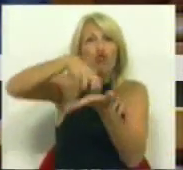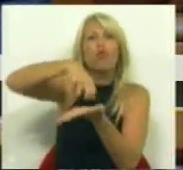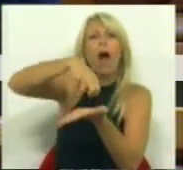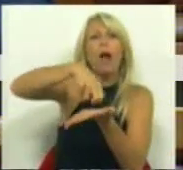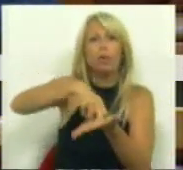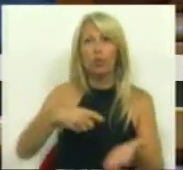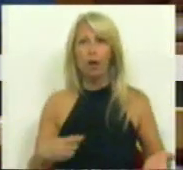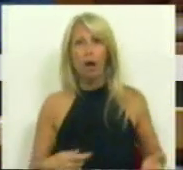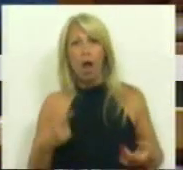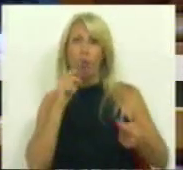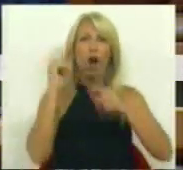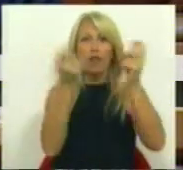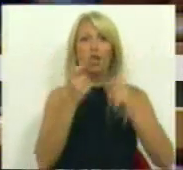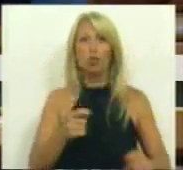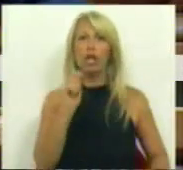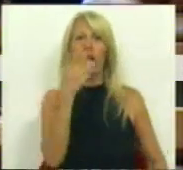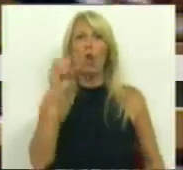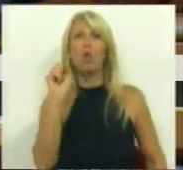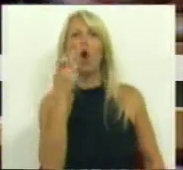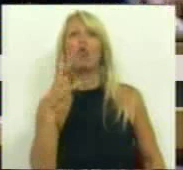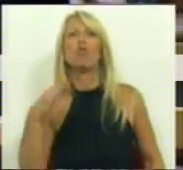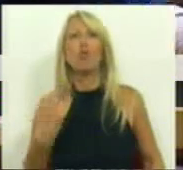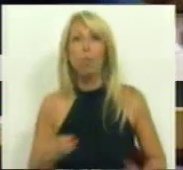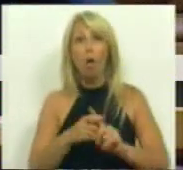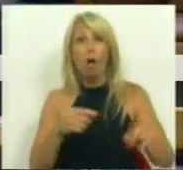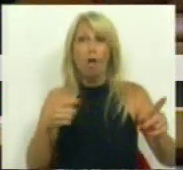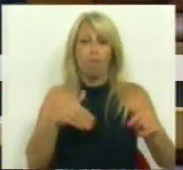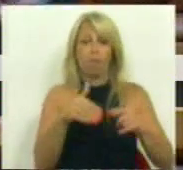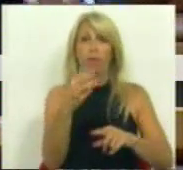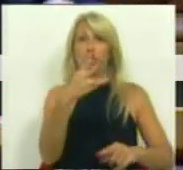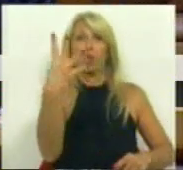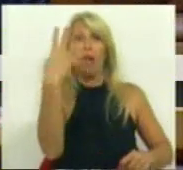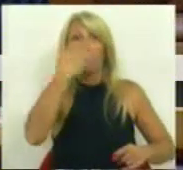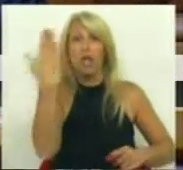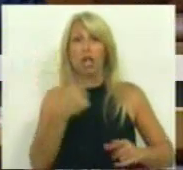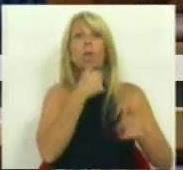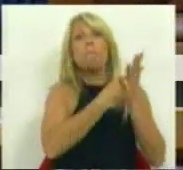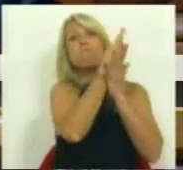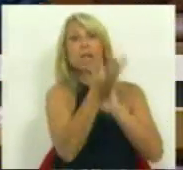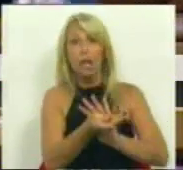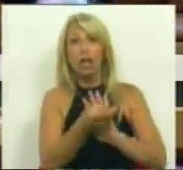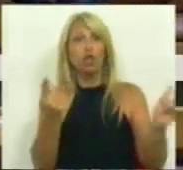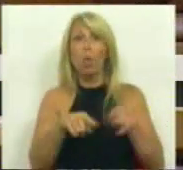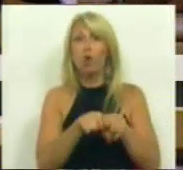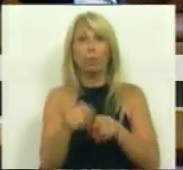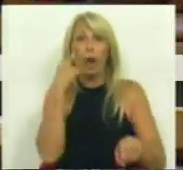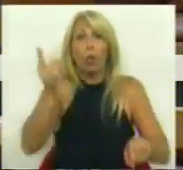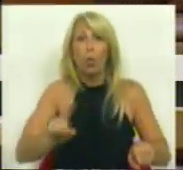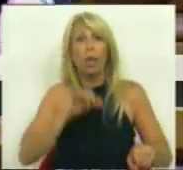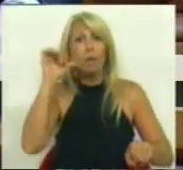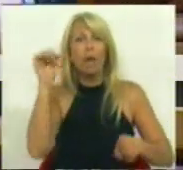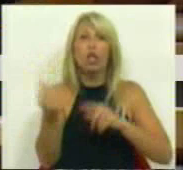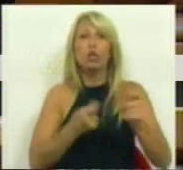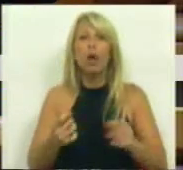no Eurogrupo daqui a 3 ou 4 dias, medidas que nem os deputados conhecem, nem os deputados ainda discutiram. Porque aquilo que se vai fazer